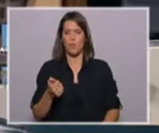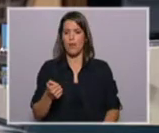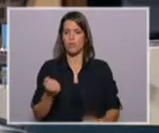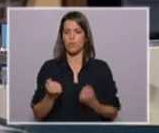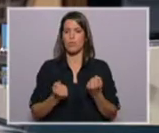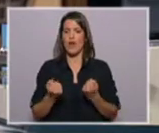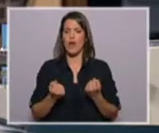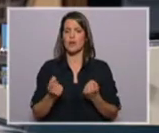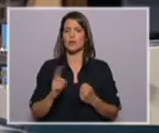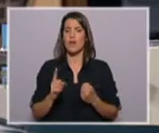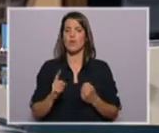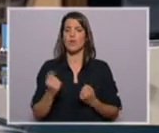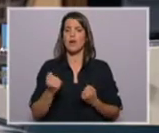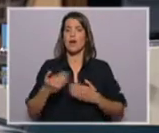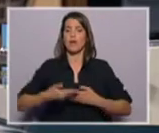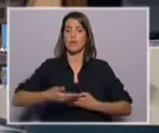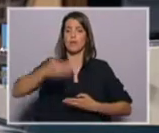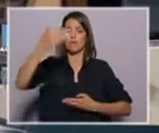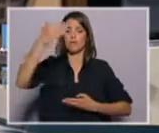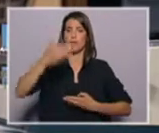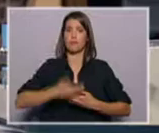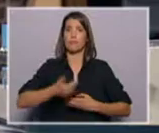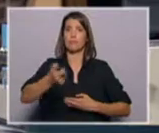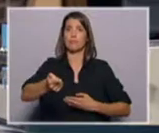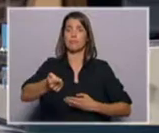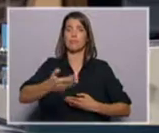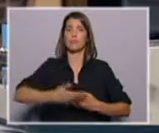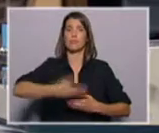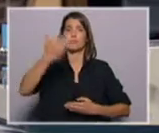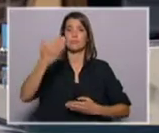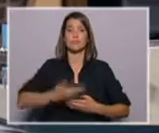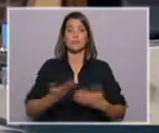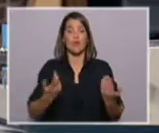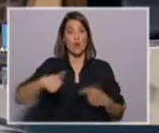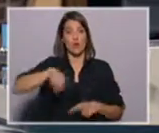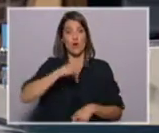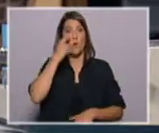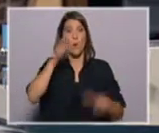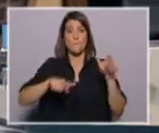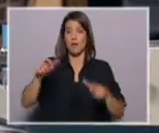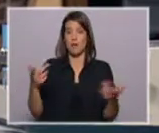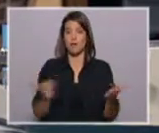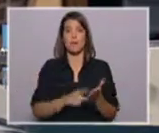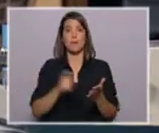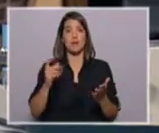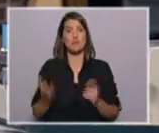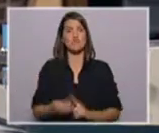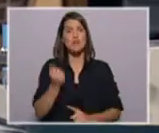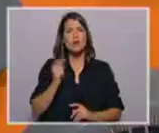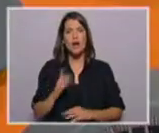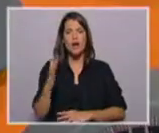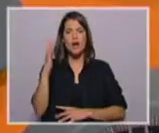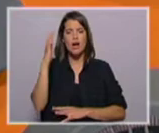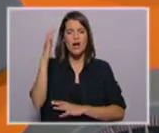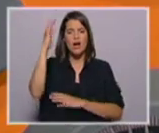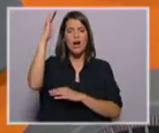carro. É para abrir a garagem. E, portanto, nós fomos capazes, a humanidade dos Estados Unidos foi capaz de chegar à Lua,